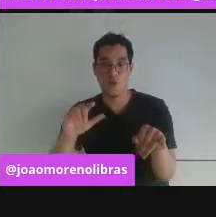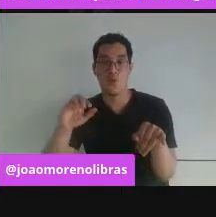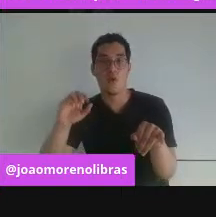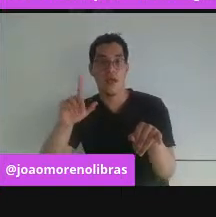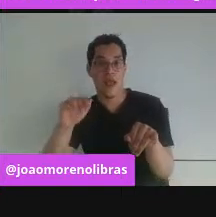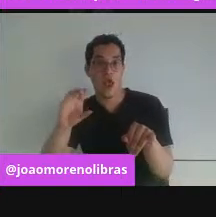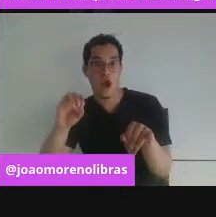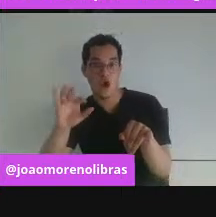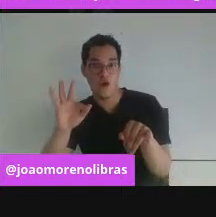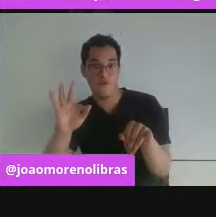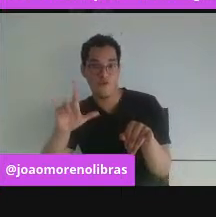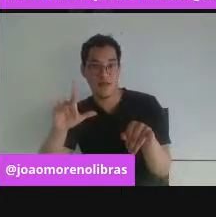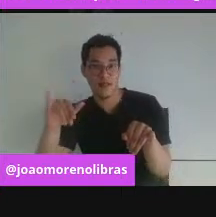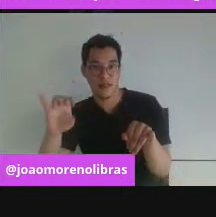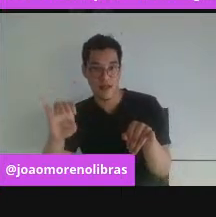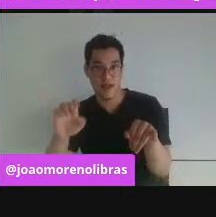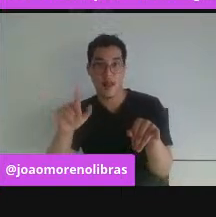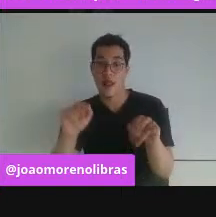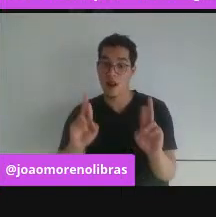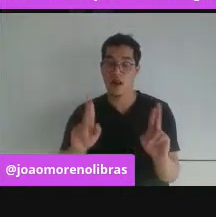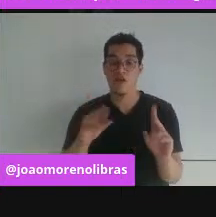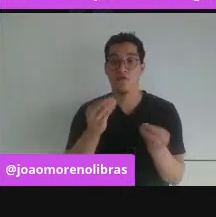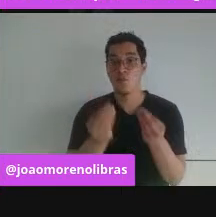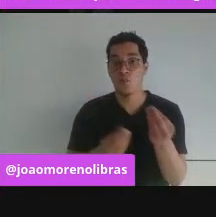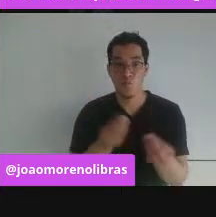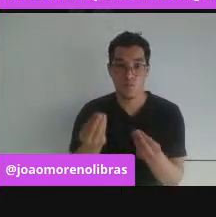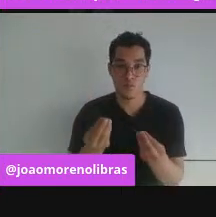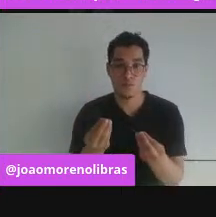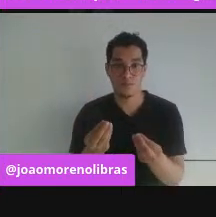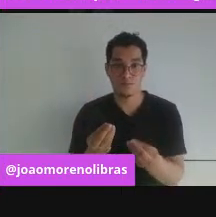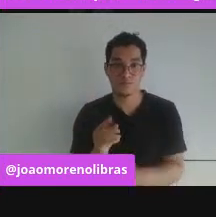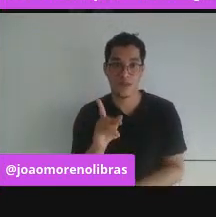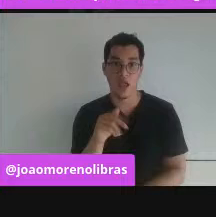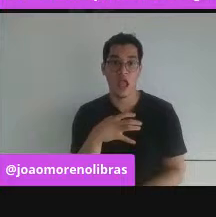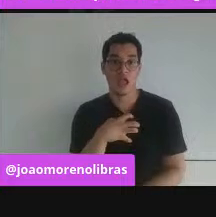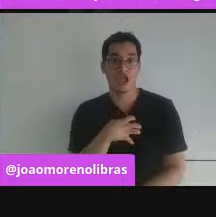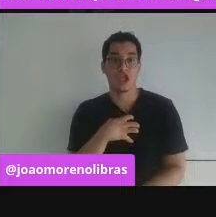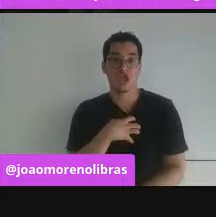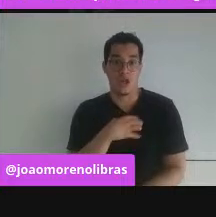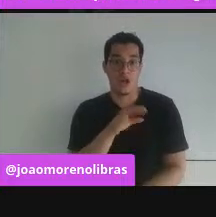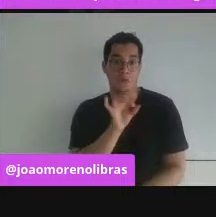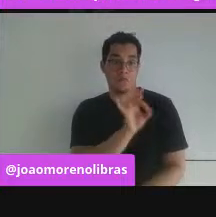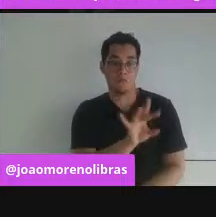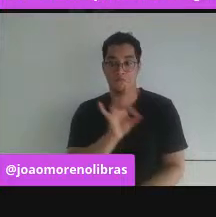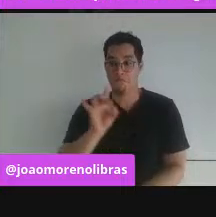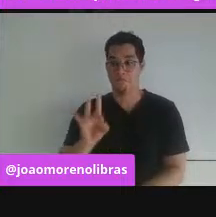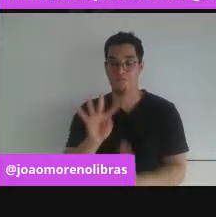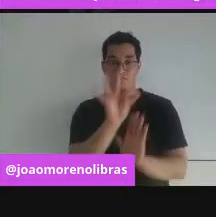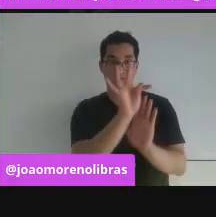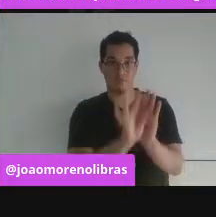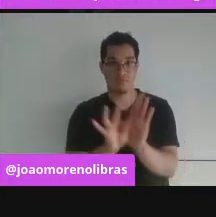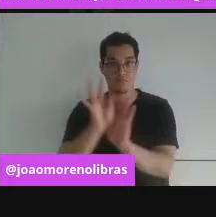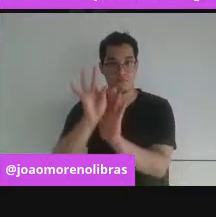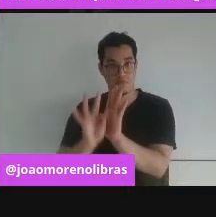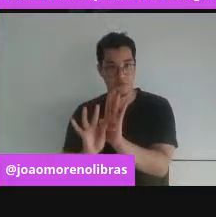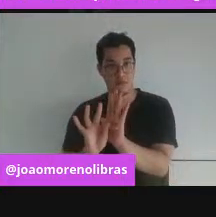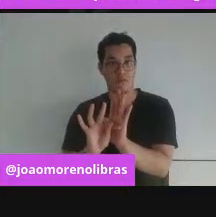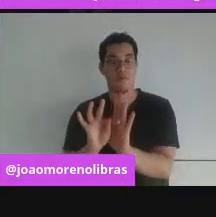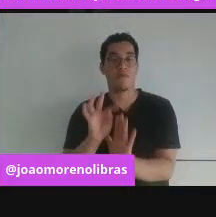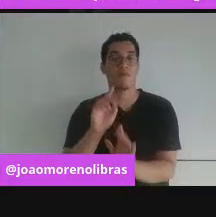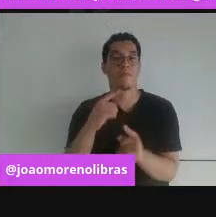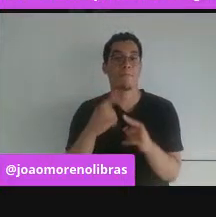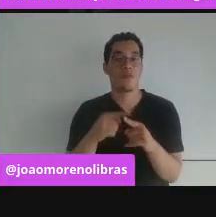modalidades reside nas diferenças, nas diferentes formas de textualidade, como apresenta Adam, né, nesse esquema